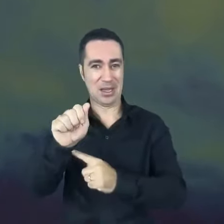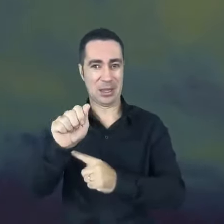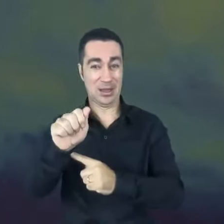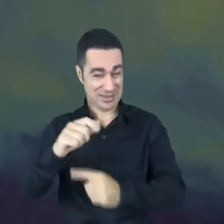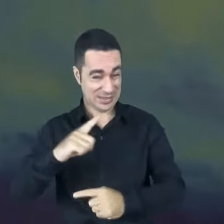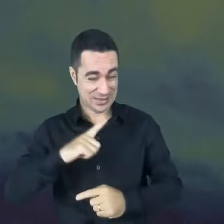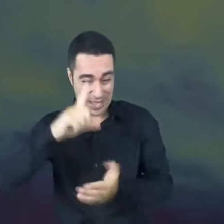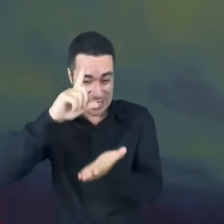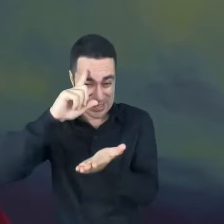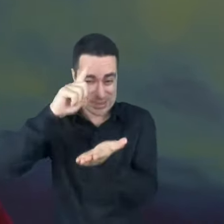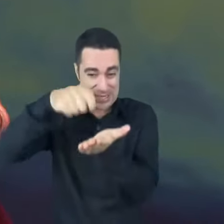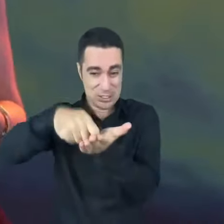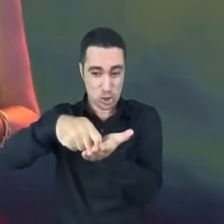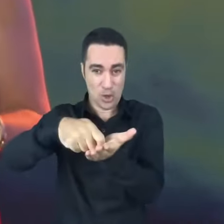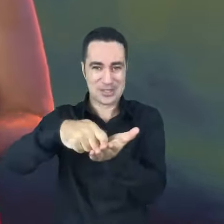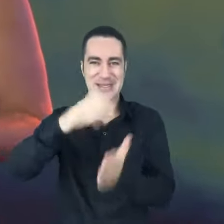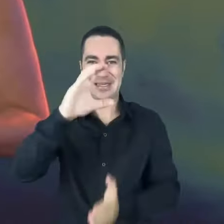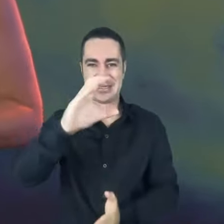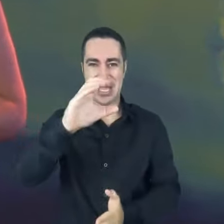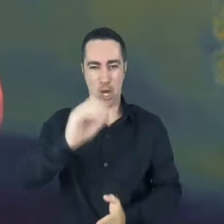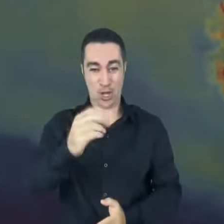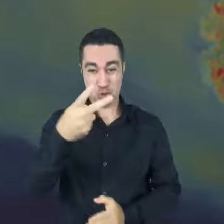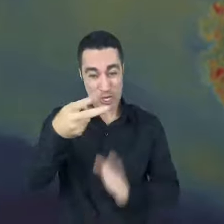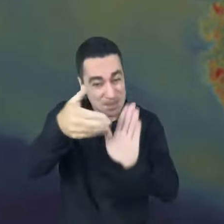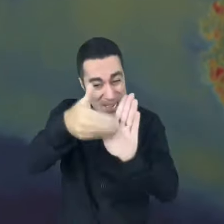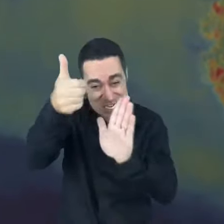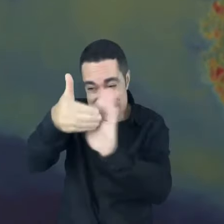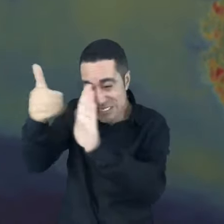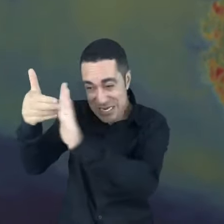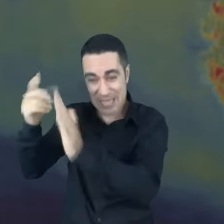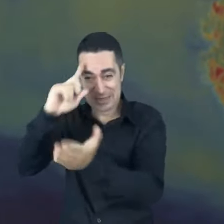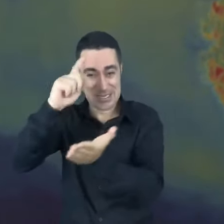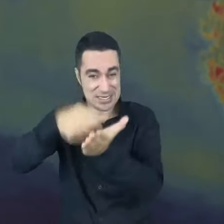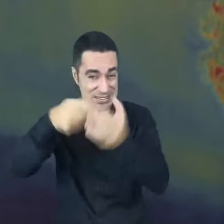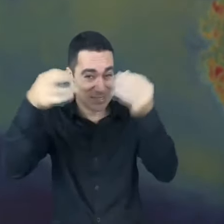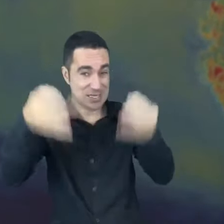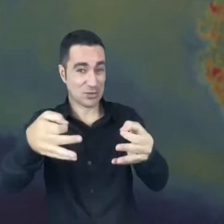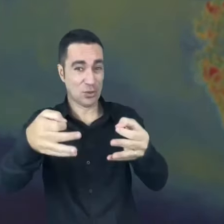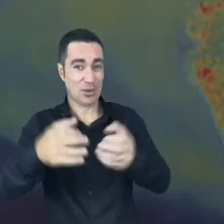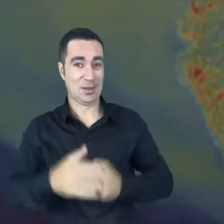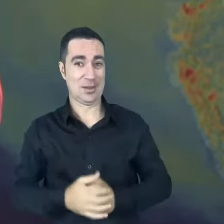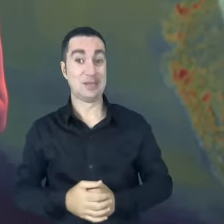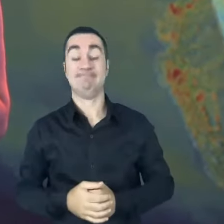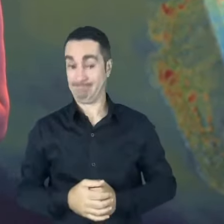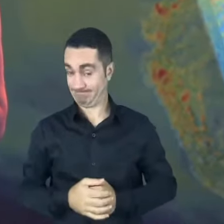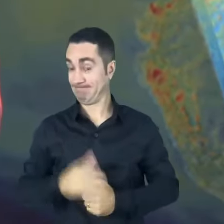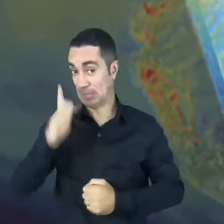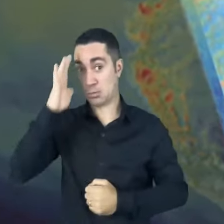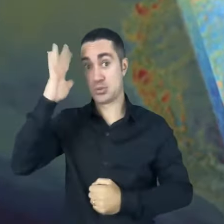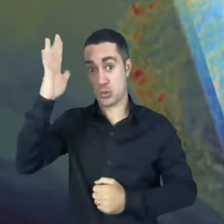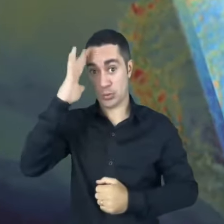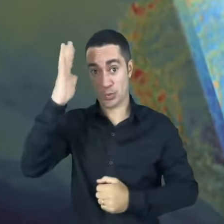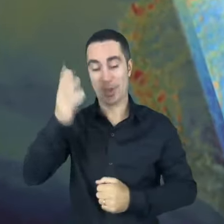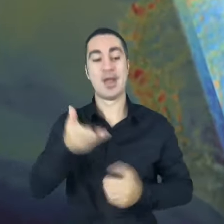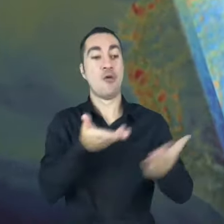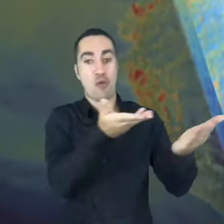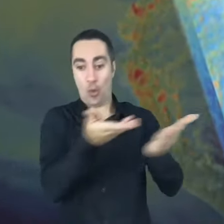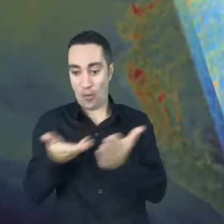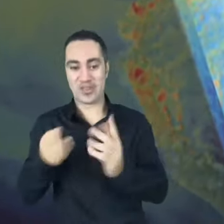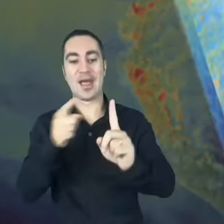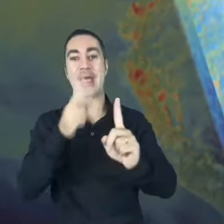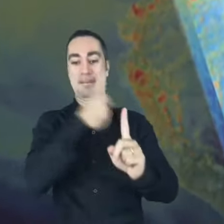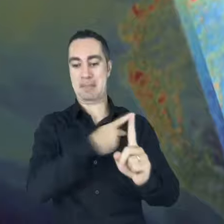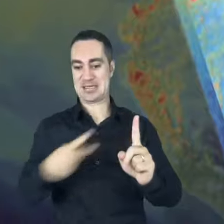as ações que precisamos? Bem, é com esta provocação que eu tenho o prazer de convidar o presidente e CEO da Scania,